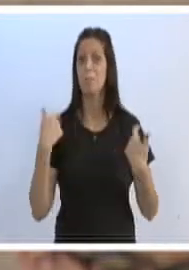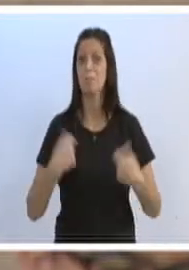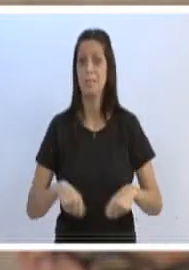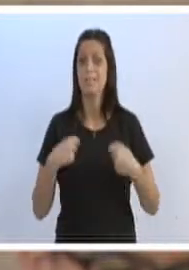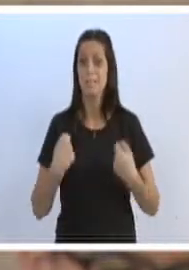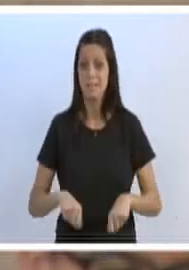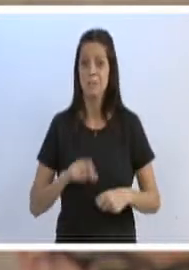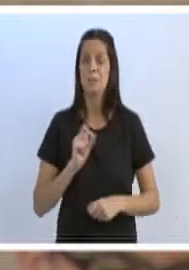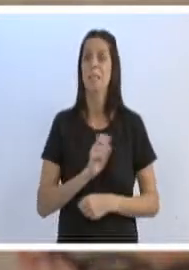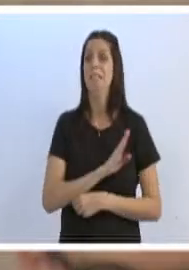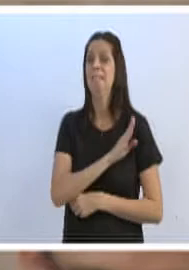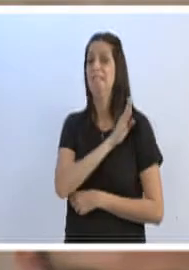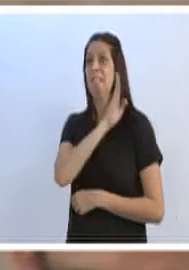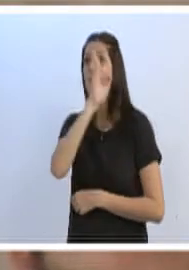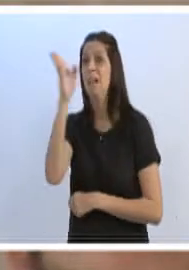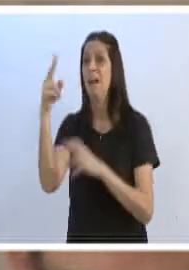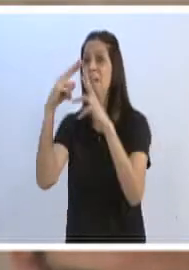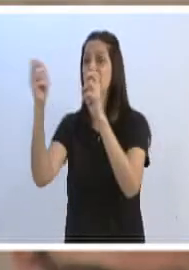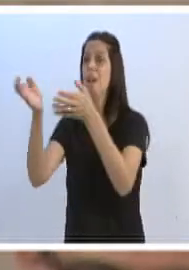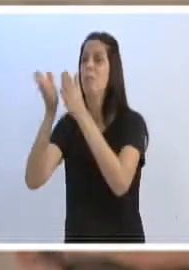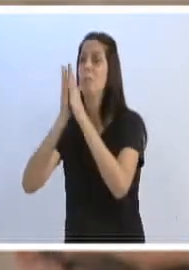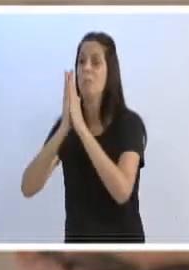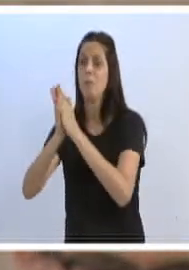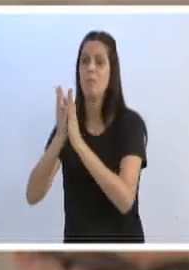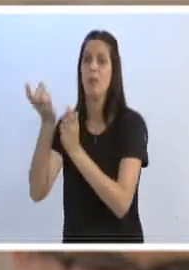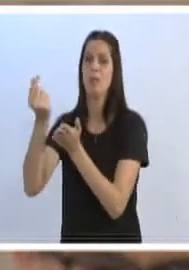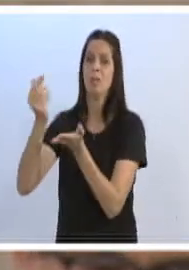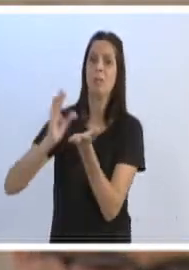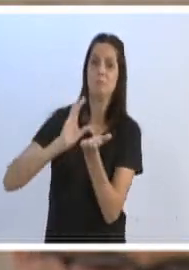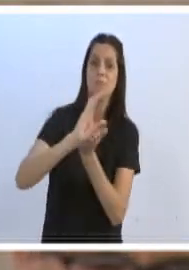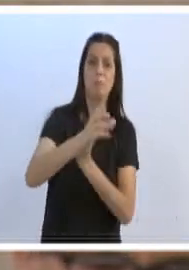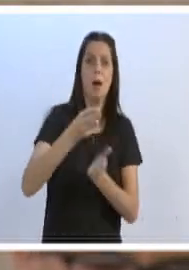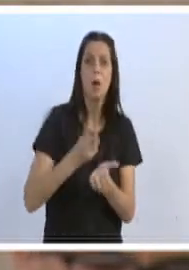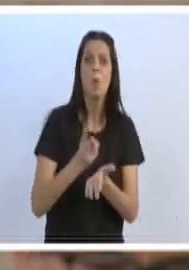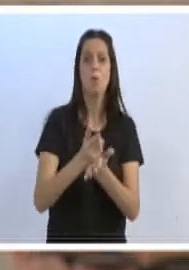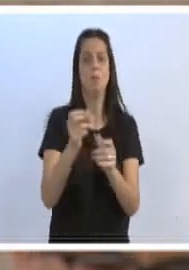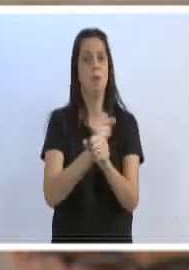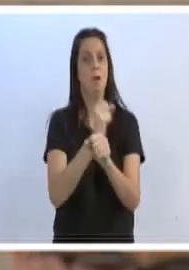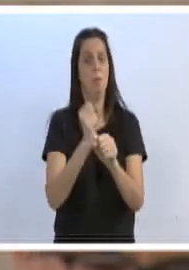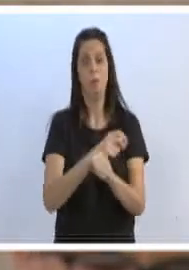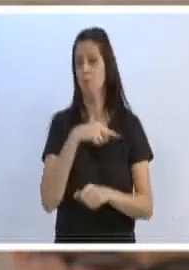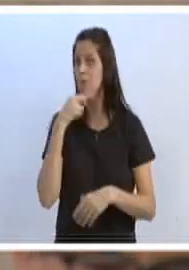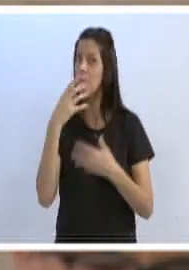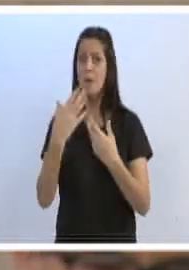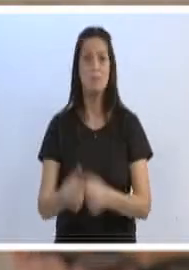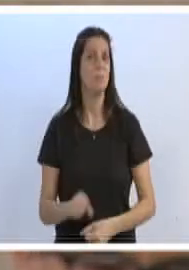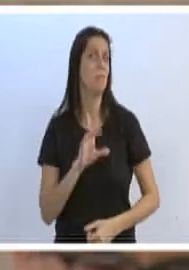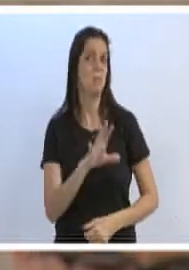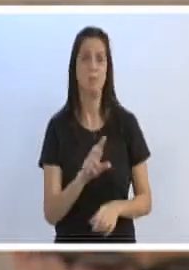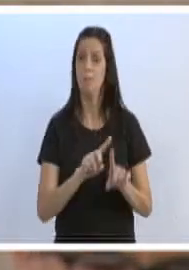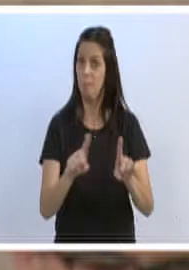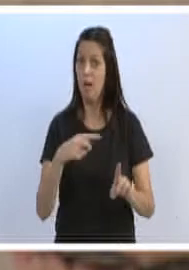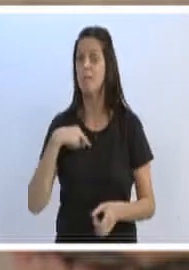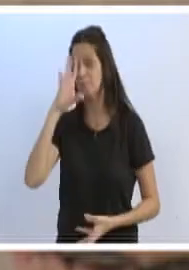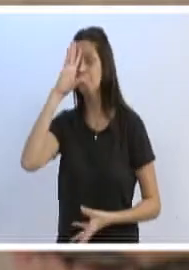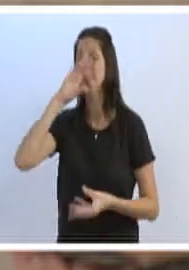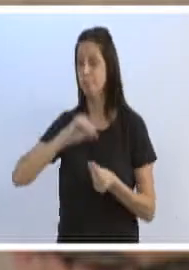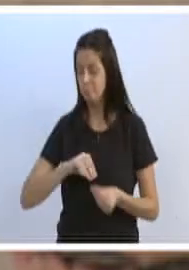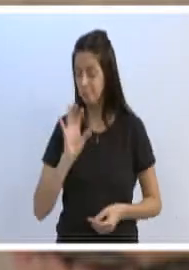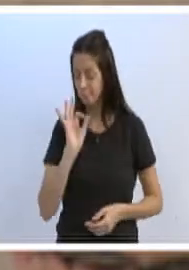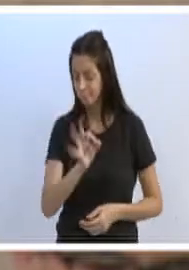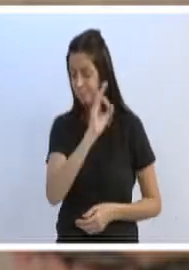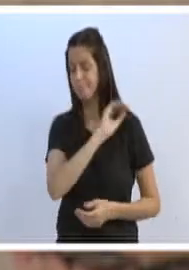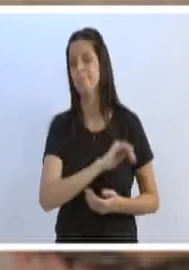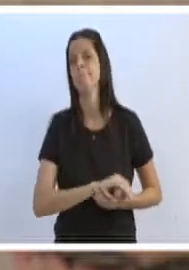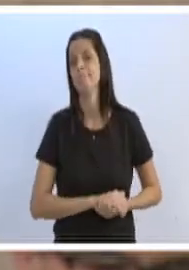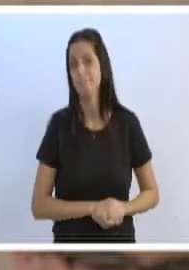mão florianópolis para pedir que se dê continuidade à obra e é inadmissível mas a minha conclusão é a seguinte